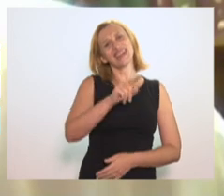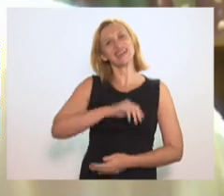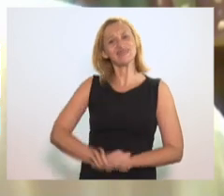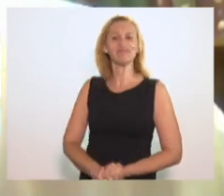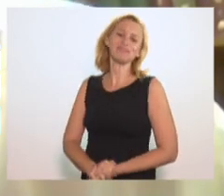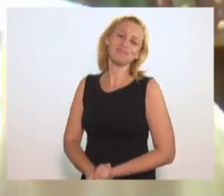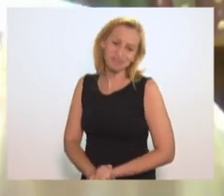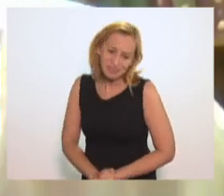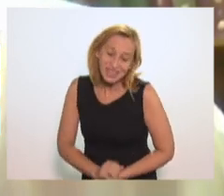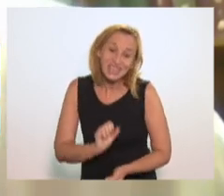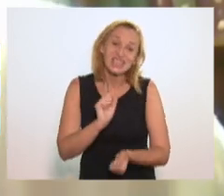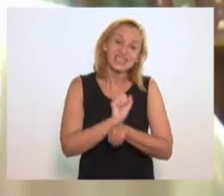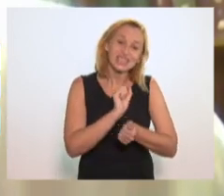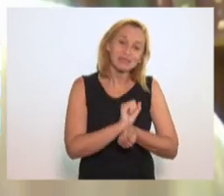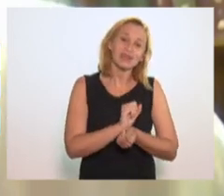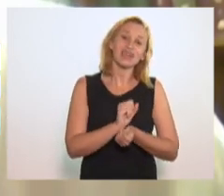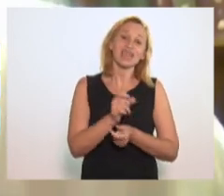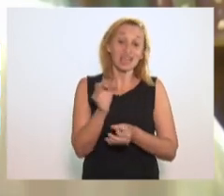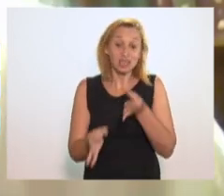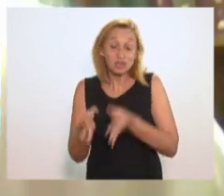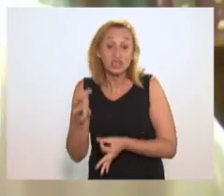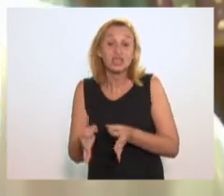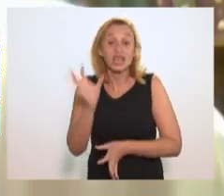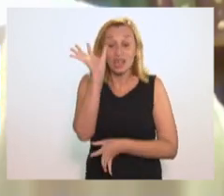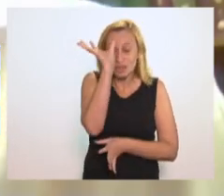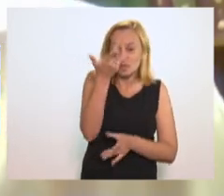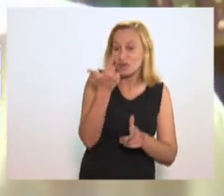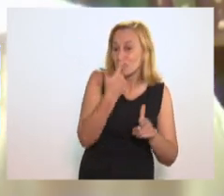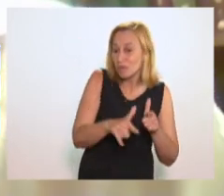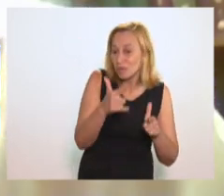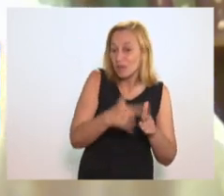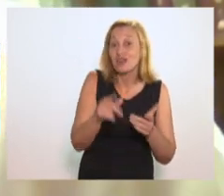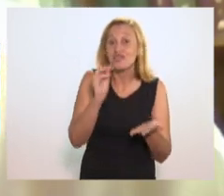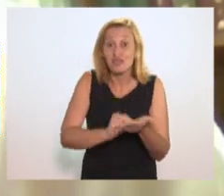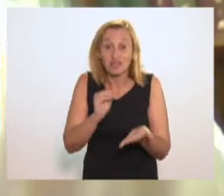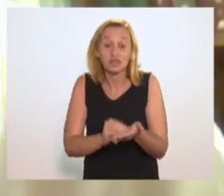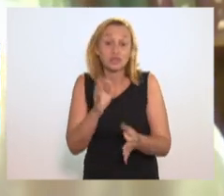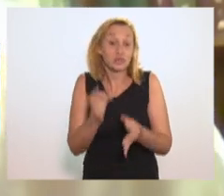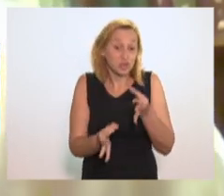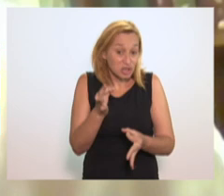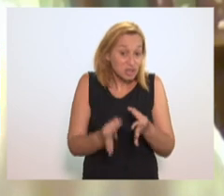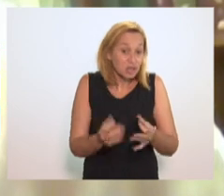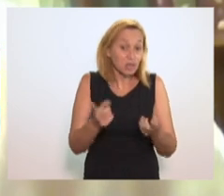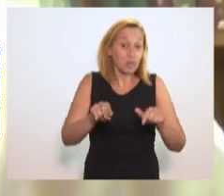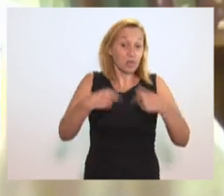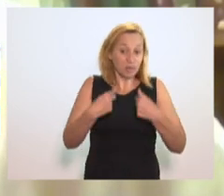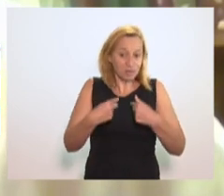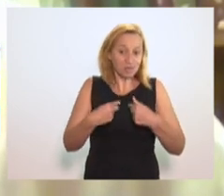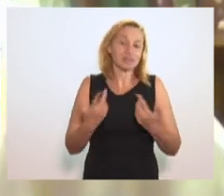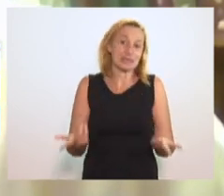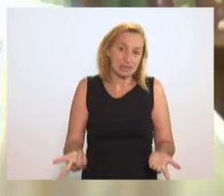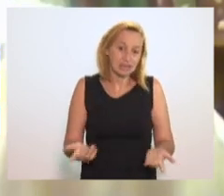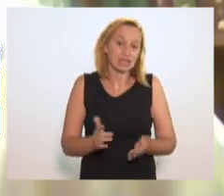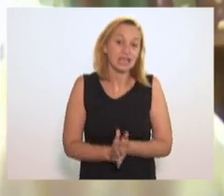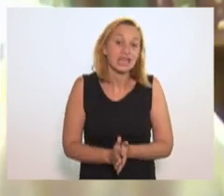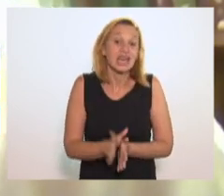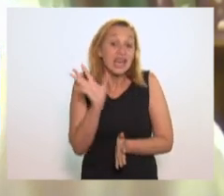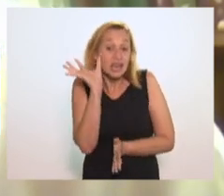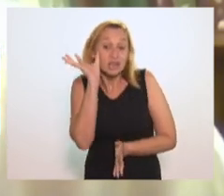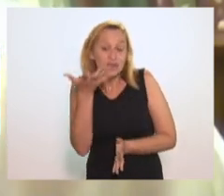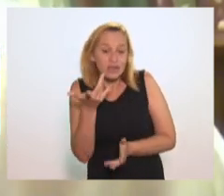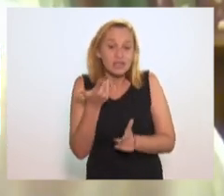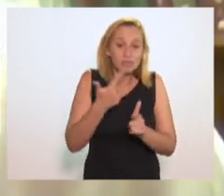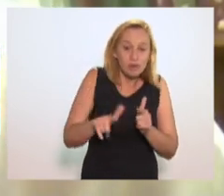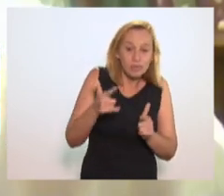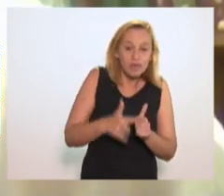e espero na justiça resolver esse problema essa injustiça que está sendo feita contra mim e a gente resolvendo esse